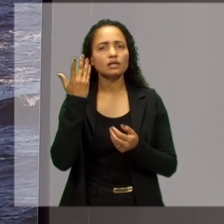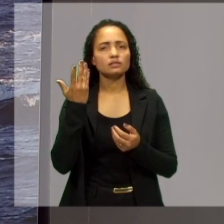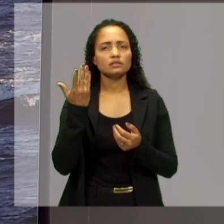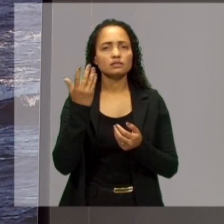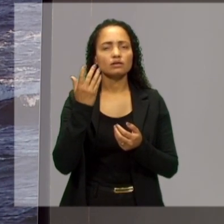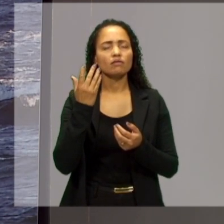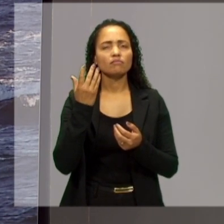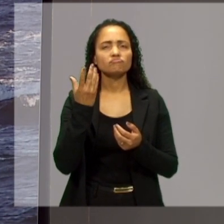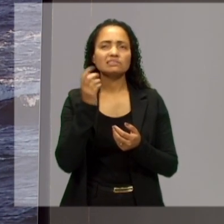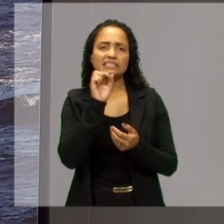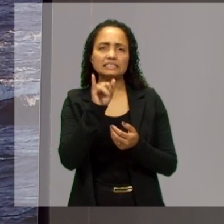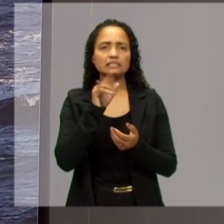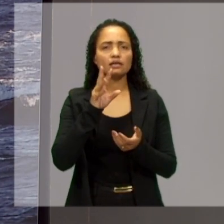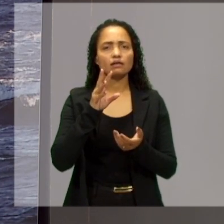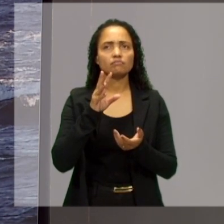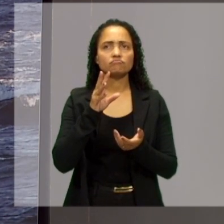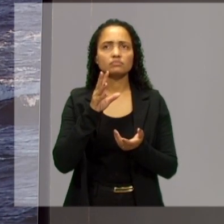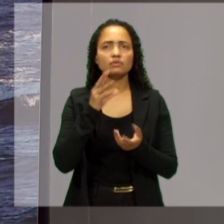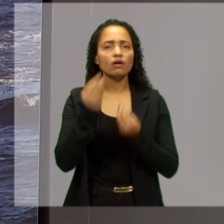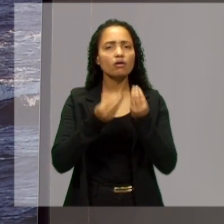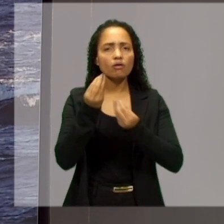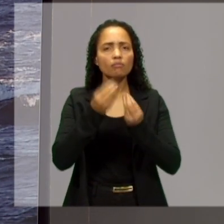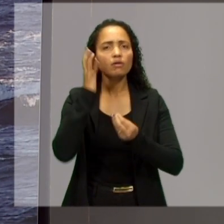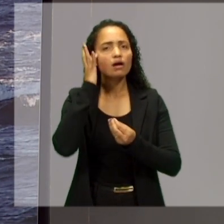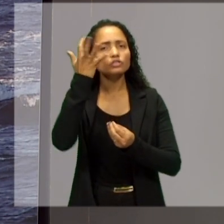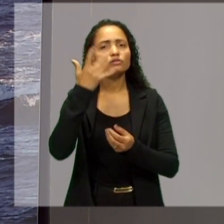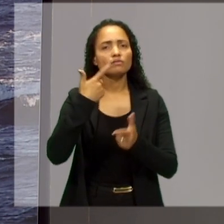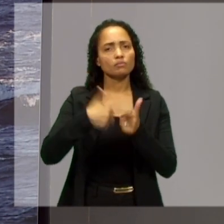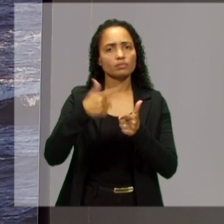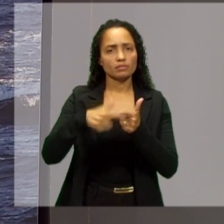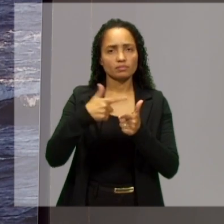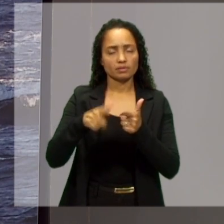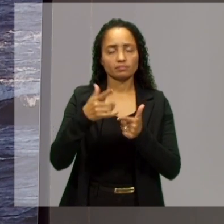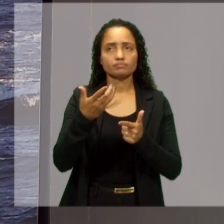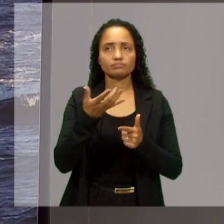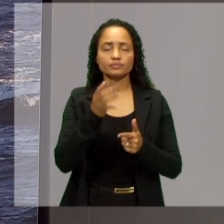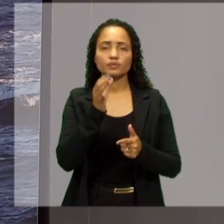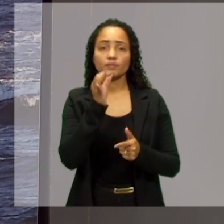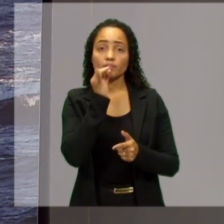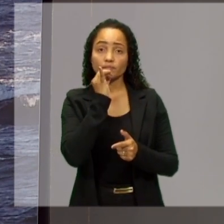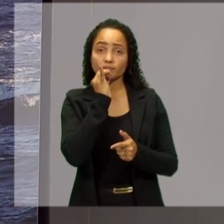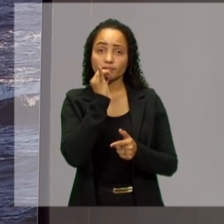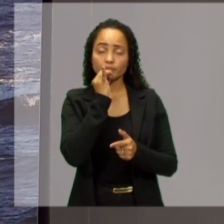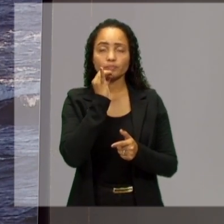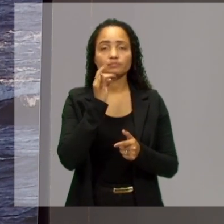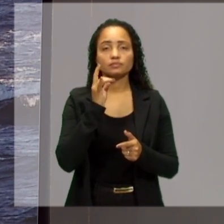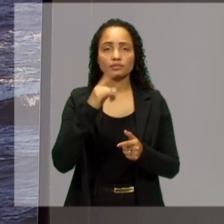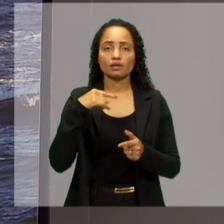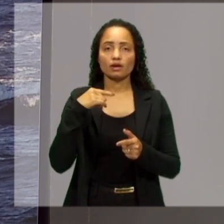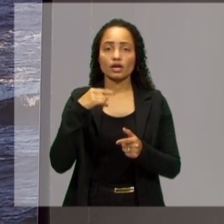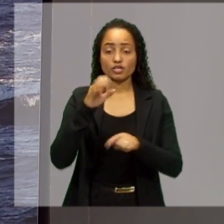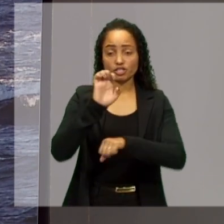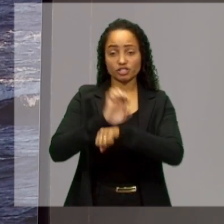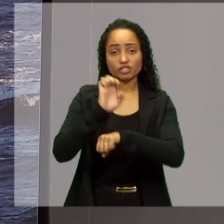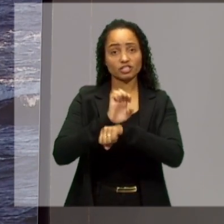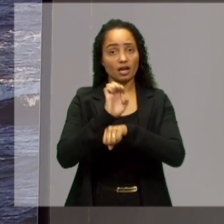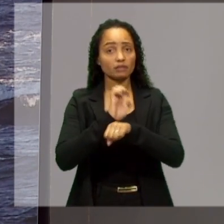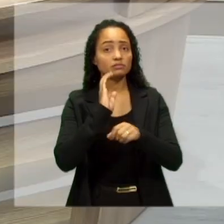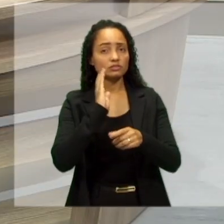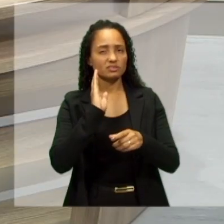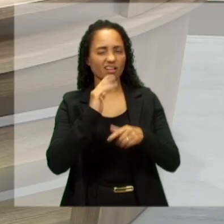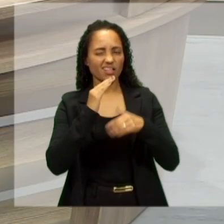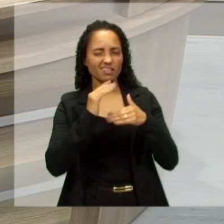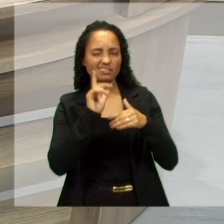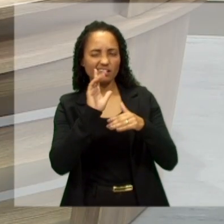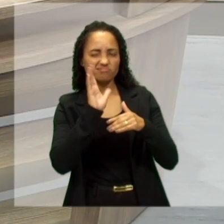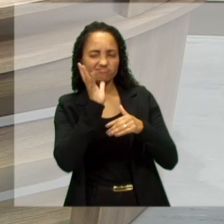faz para resolver esse problema, por exemplo? Porque já, digamos assim, está em atraso o Estado na questão da